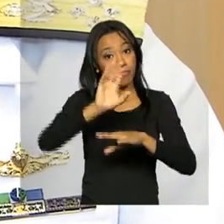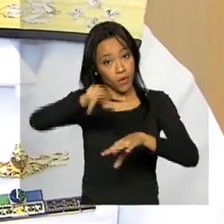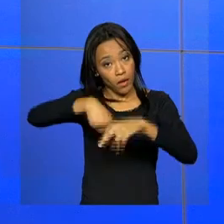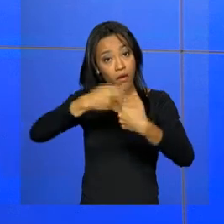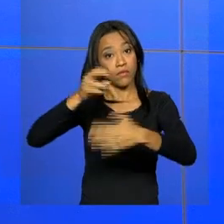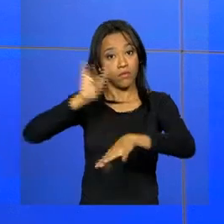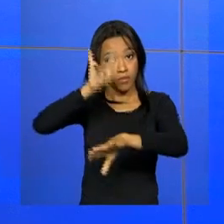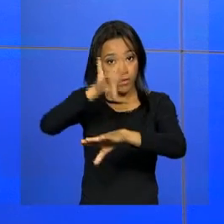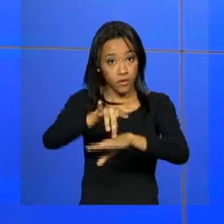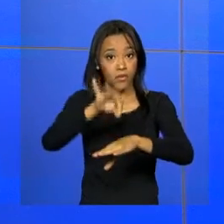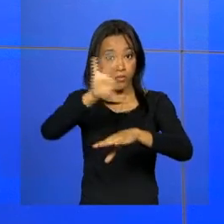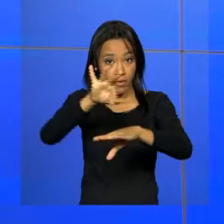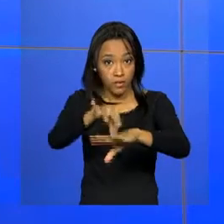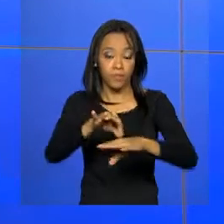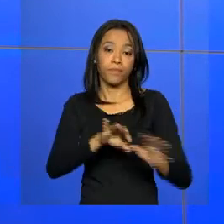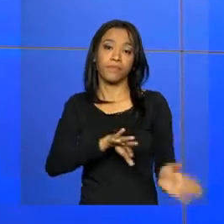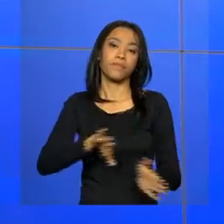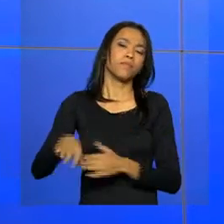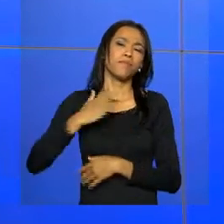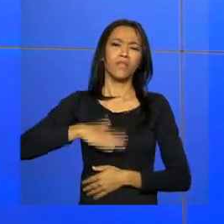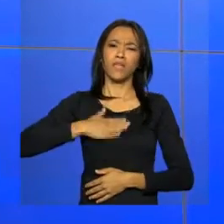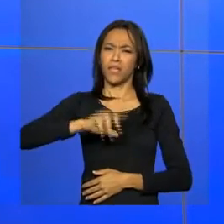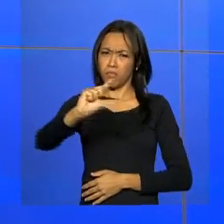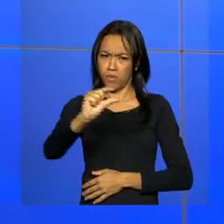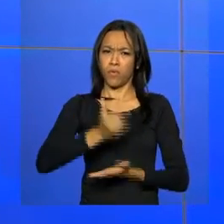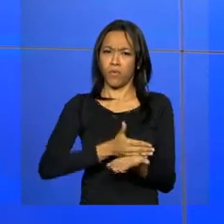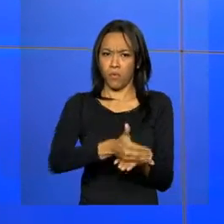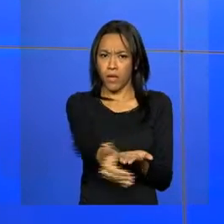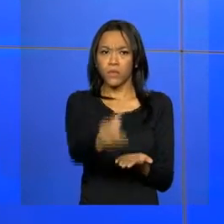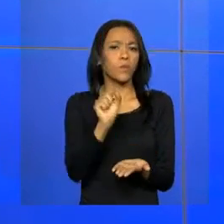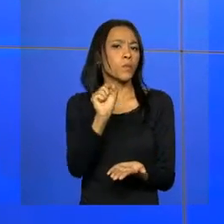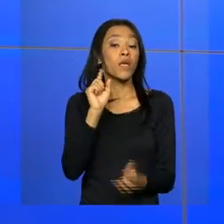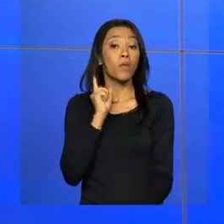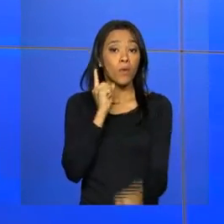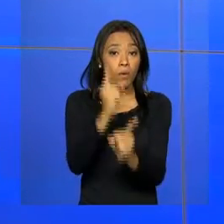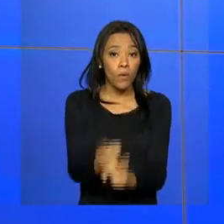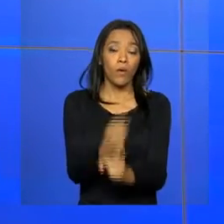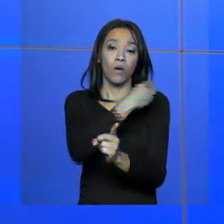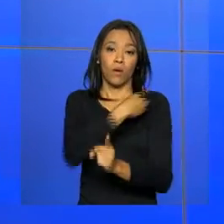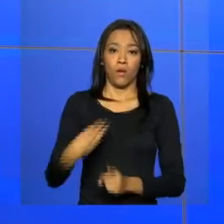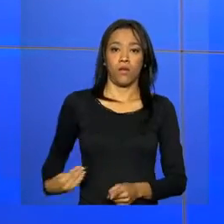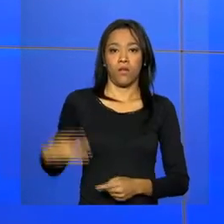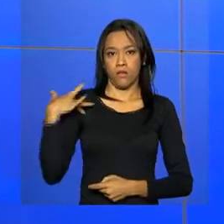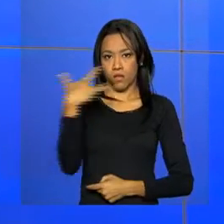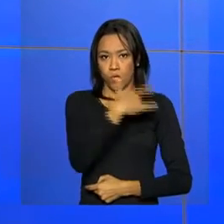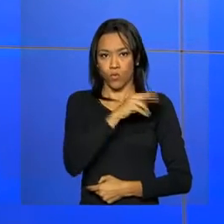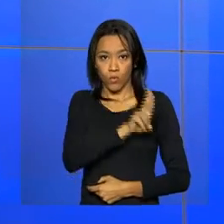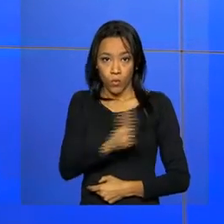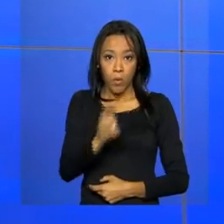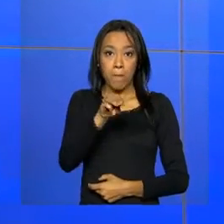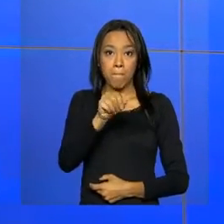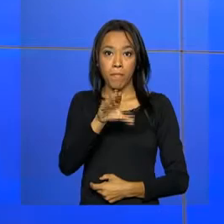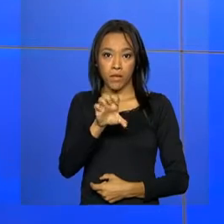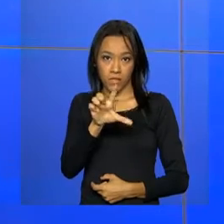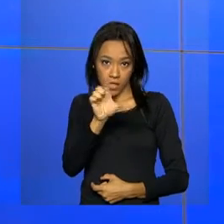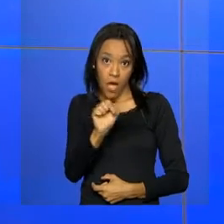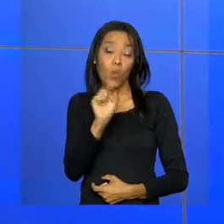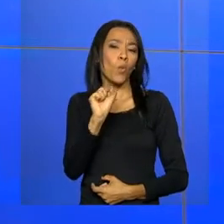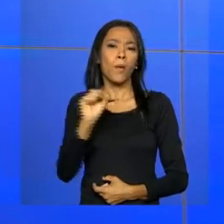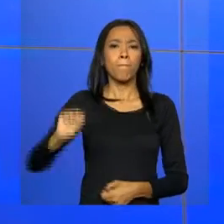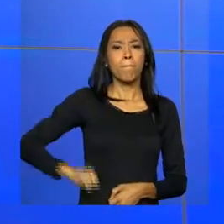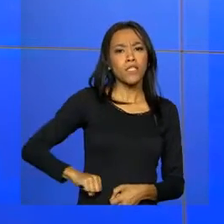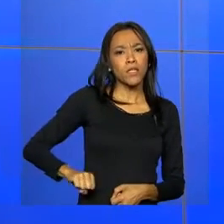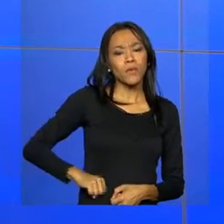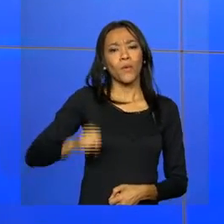esse mosquito. E começa dentro de instantes, aqui em Brasília, o encontro do ministro da Saúde, Marcelo Castro, com os embaixadores de